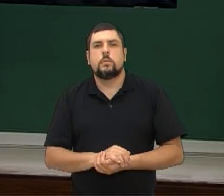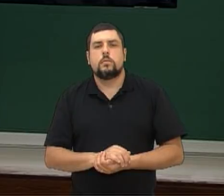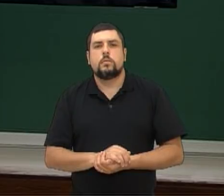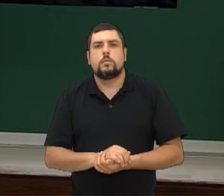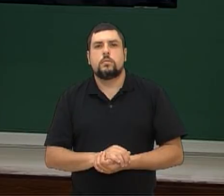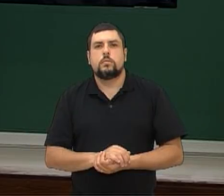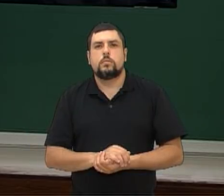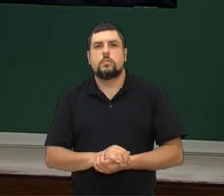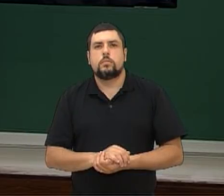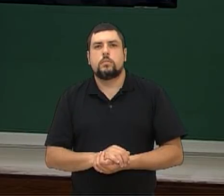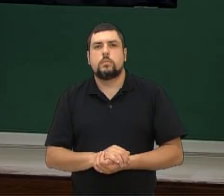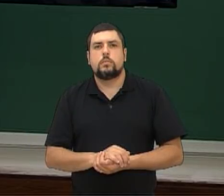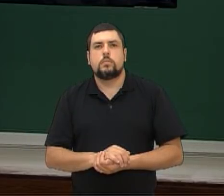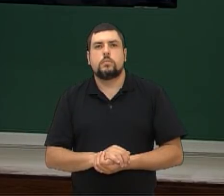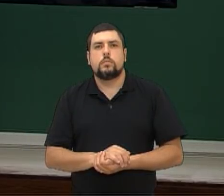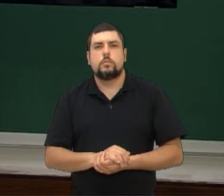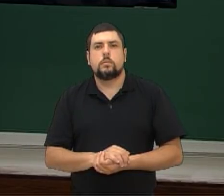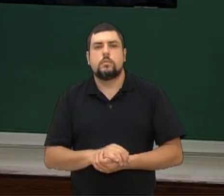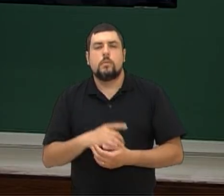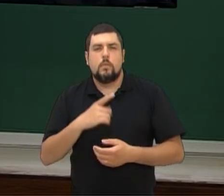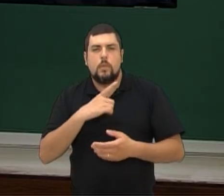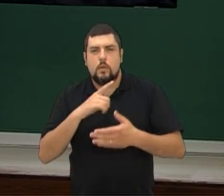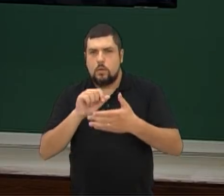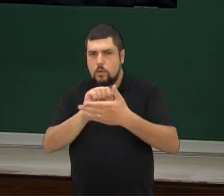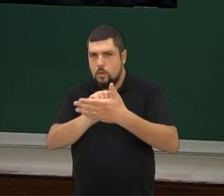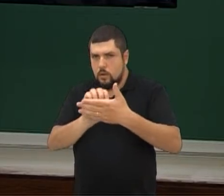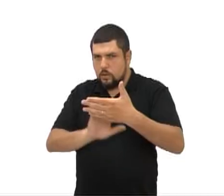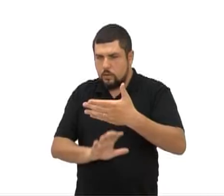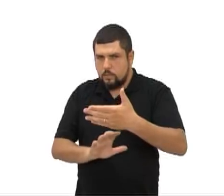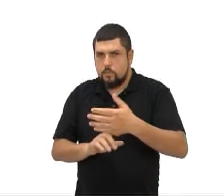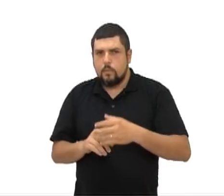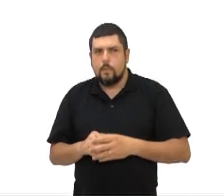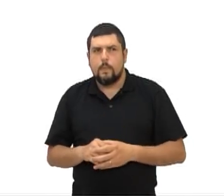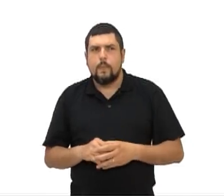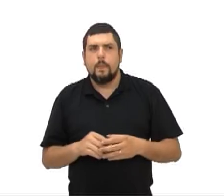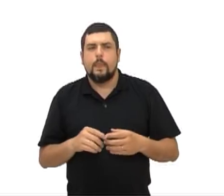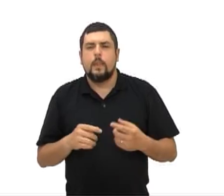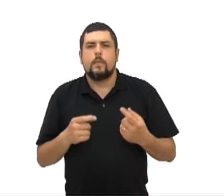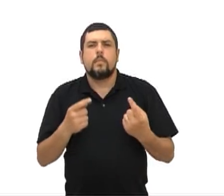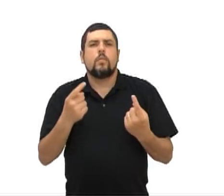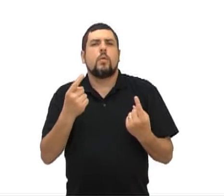nós temos uma atividade. Estão certas